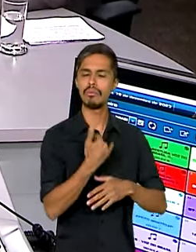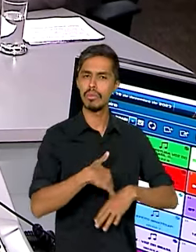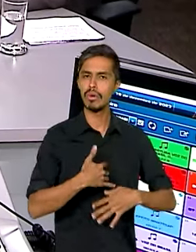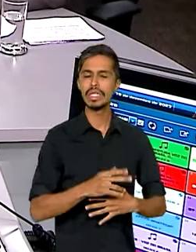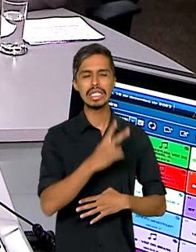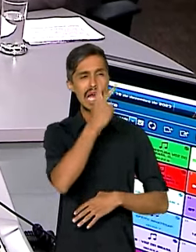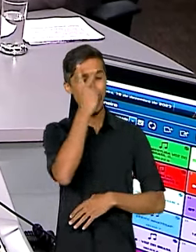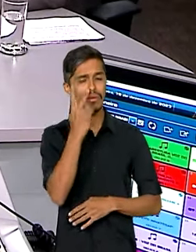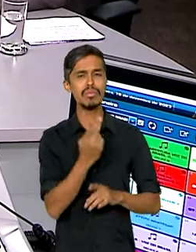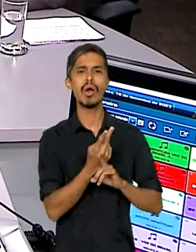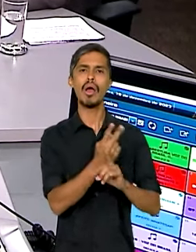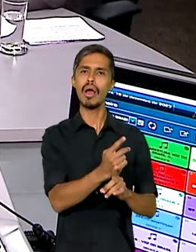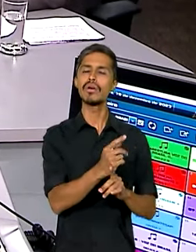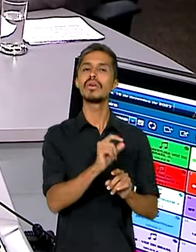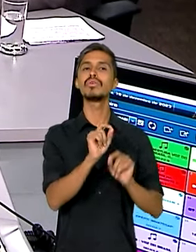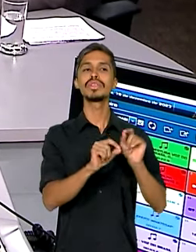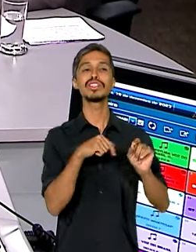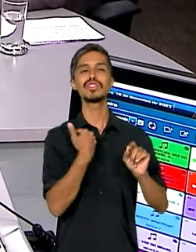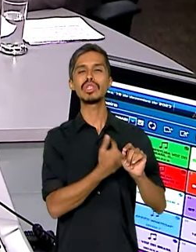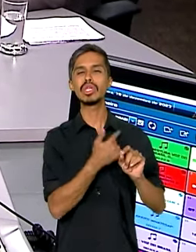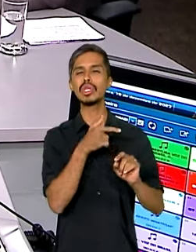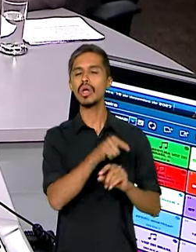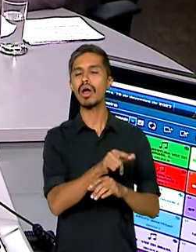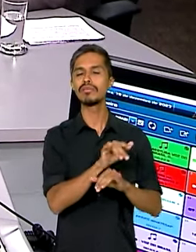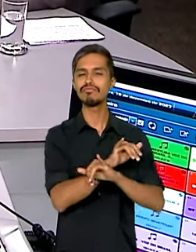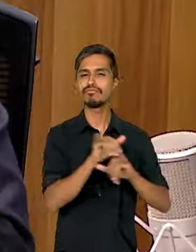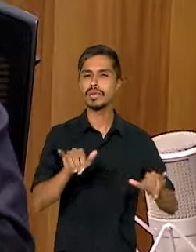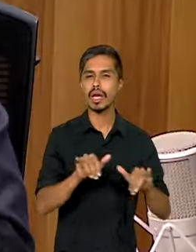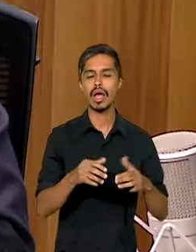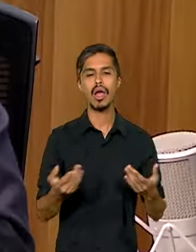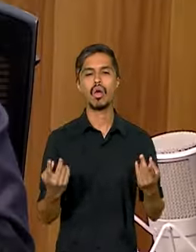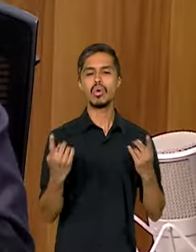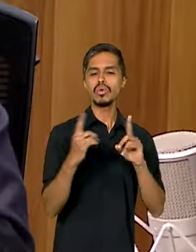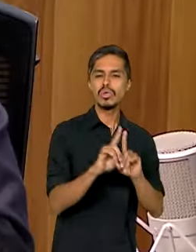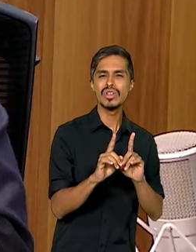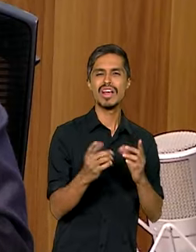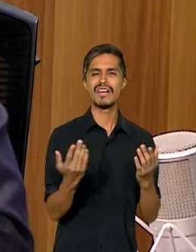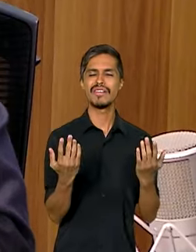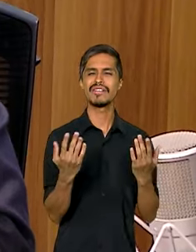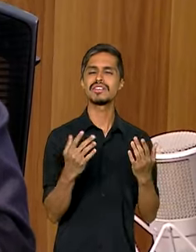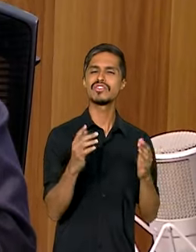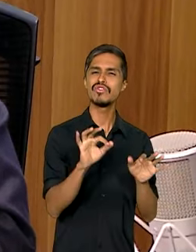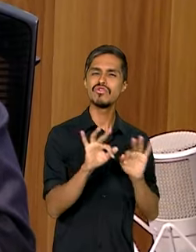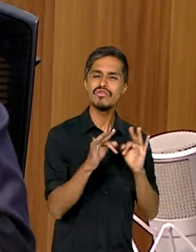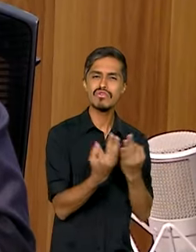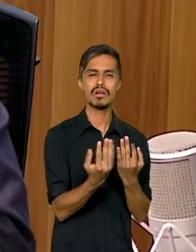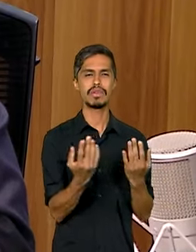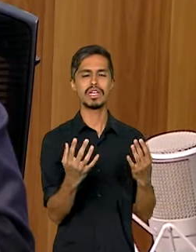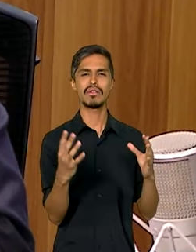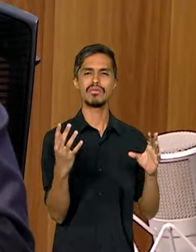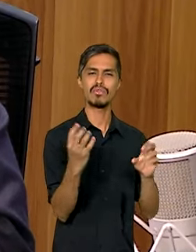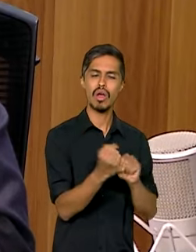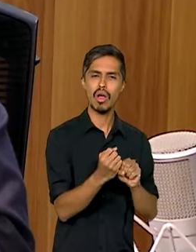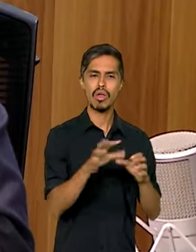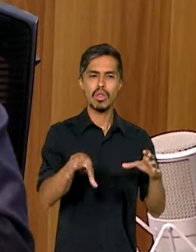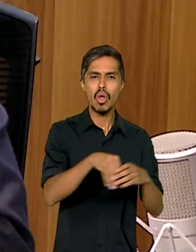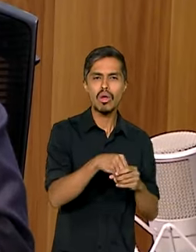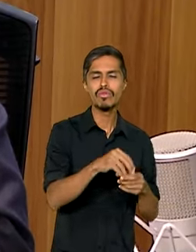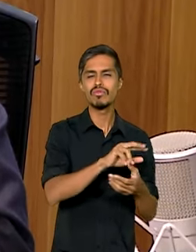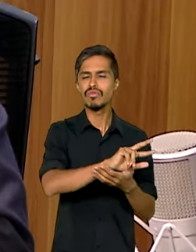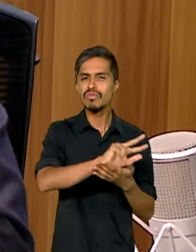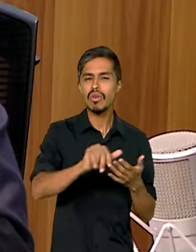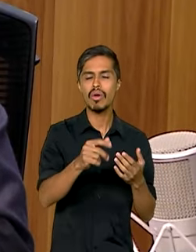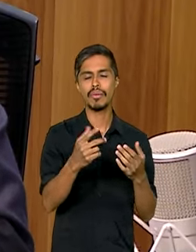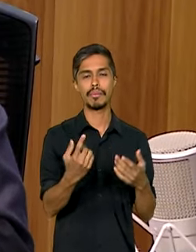exatamente aquela que é a nossa mensagem a reconciliação o reencontro né histórias de famílias que por diferentes